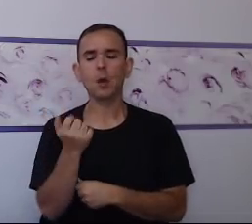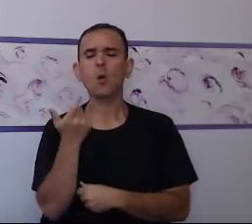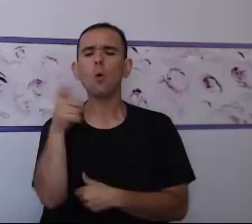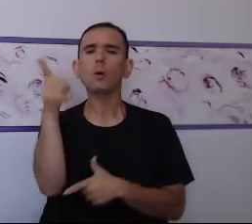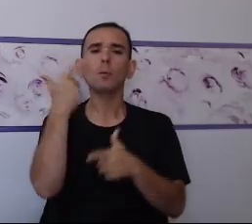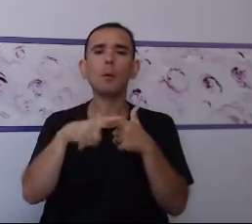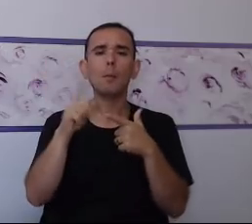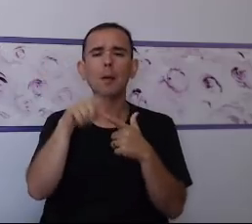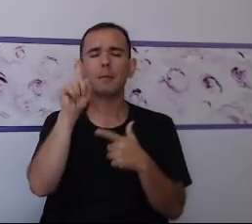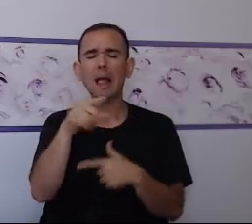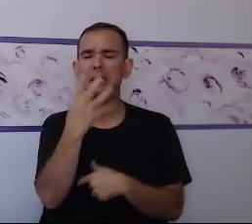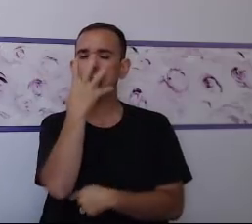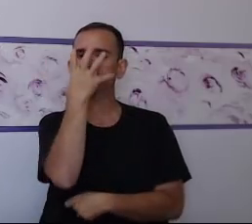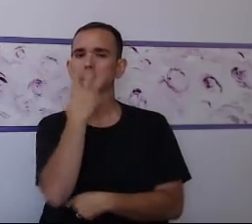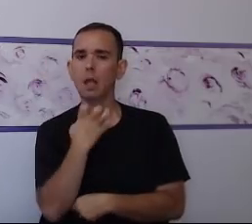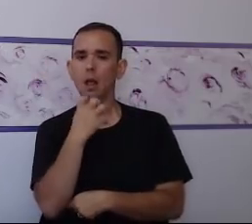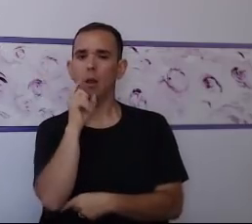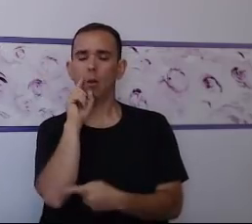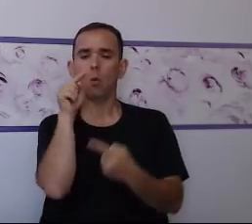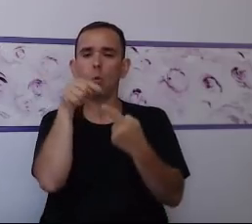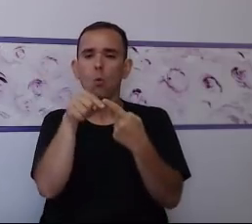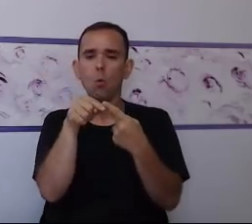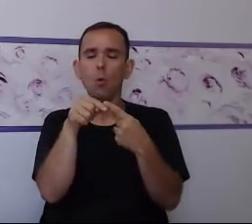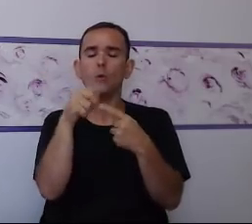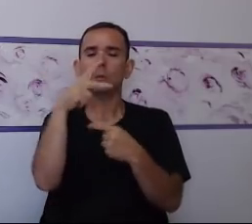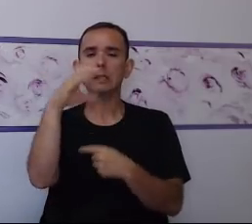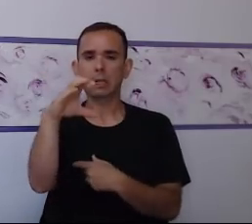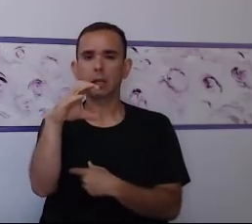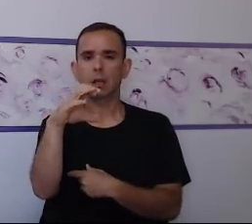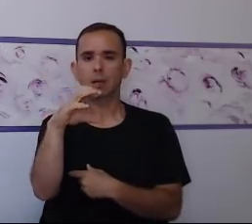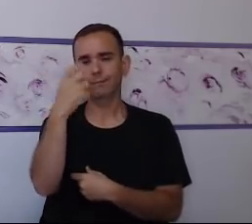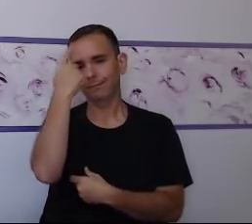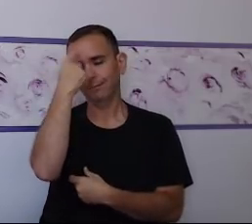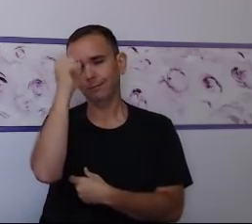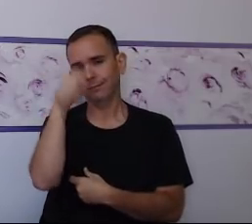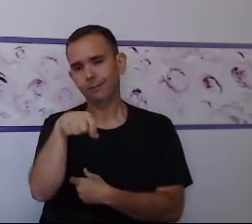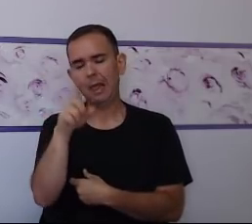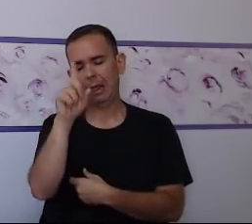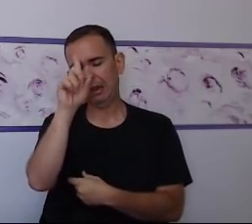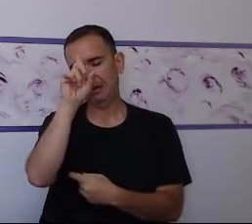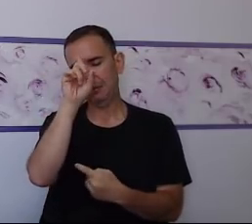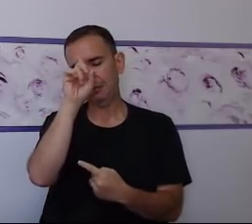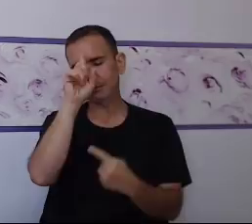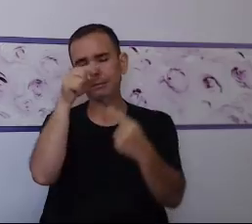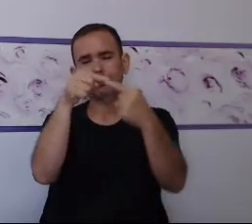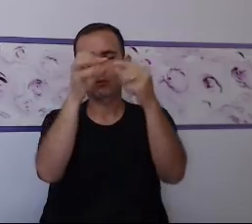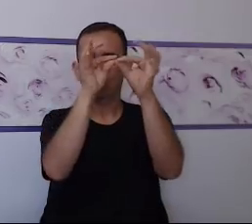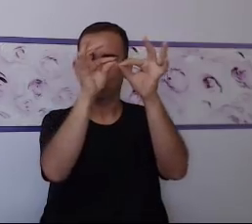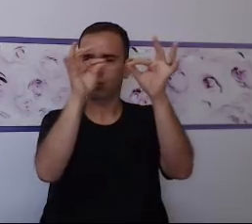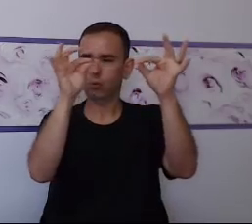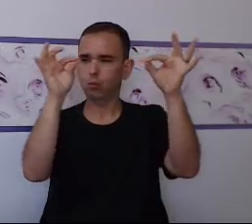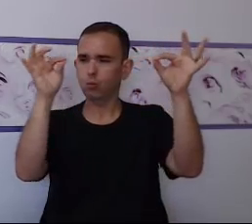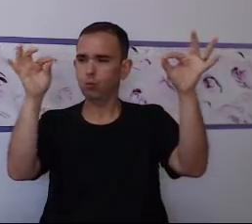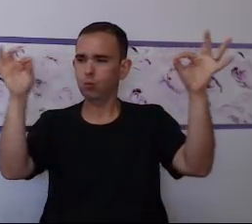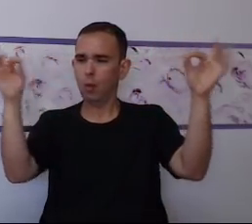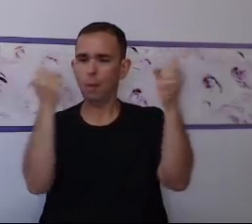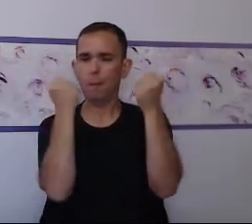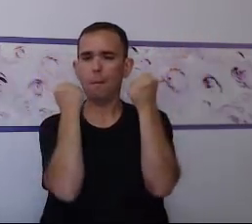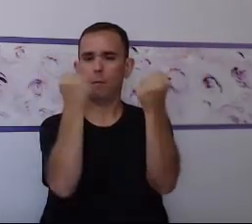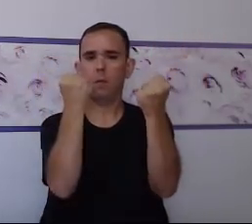é a severidade da paralisia cerebral. Suponha que essa linha represente a intensidade dos problemas com o